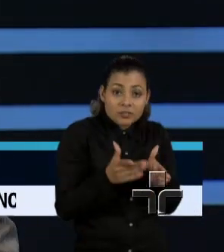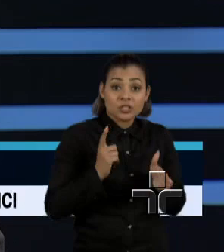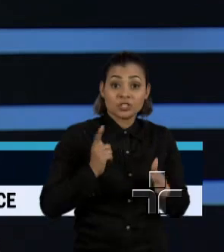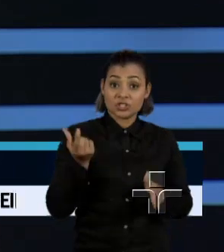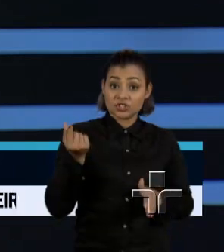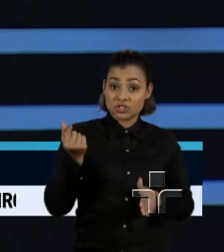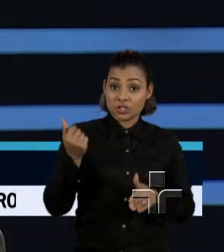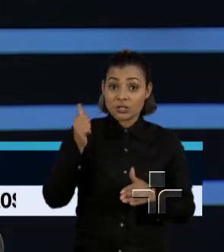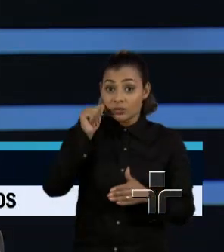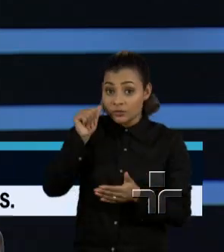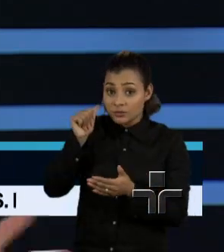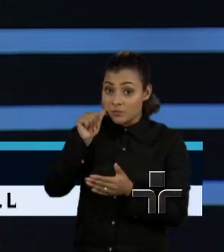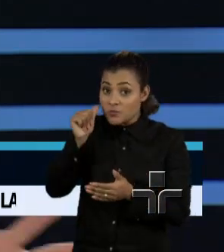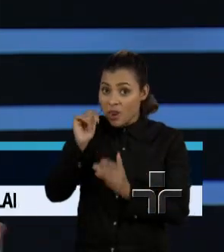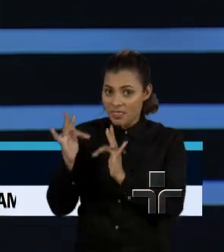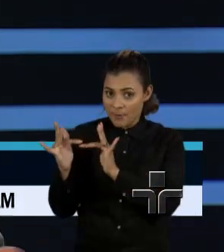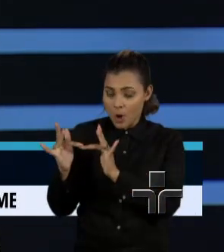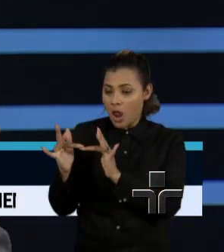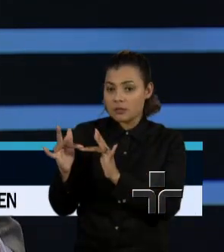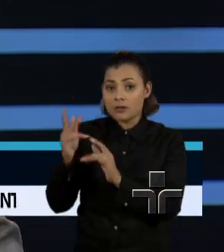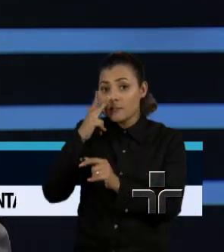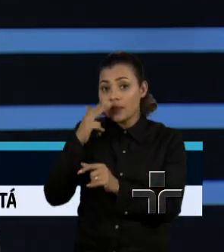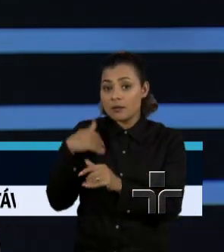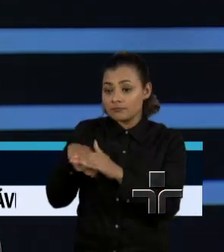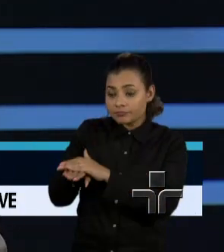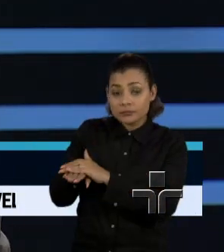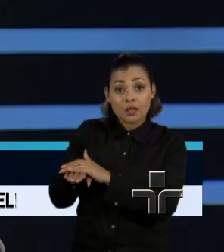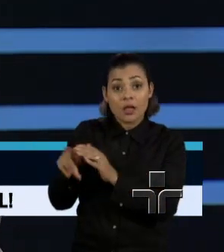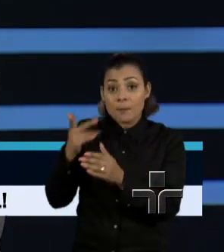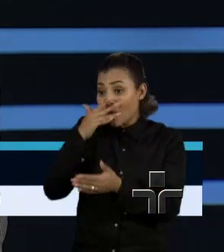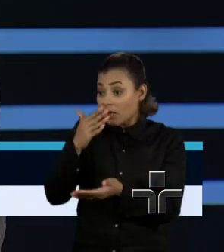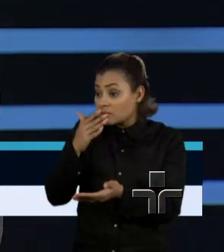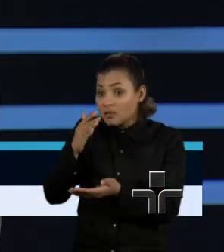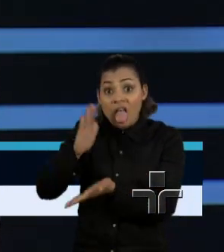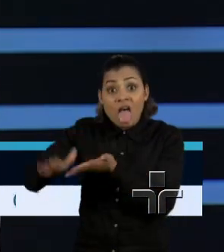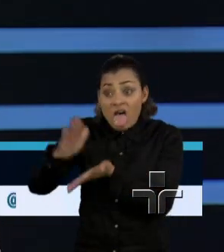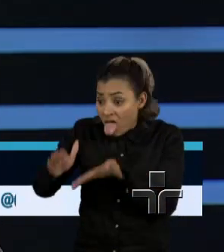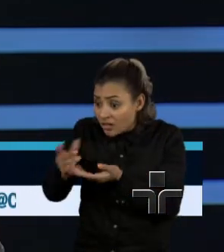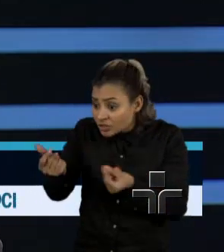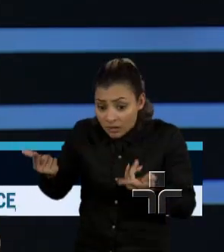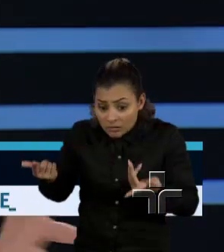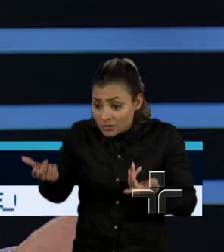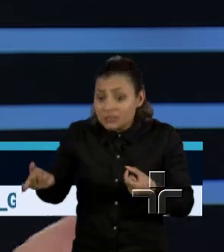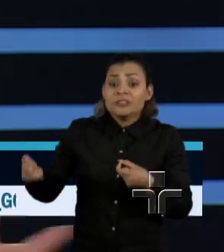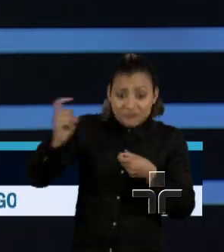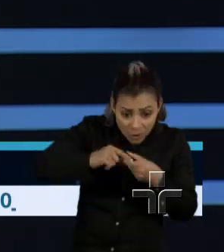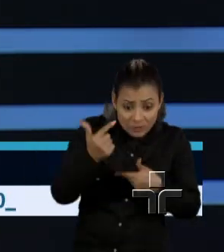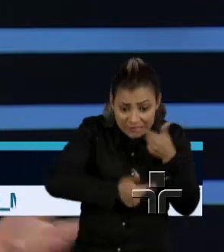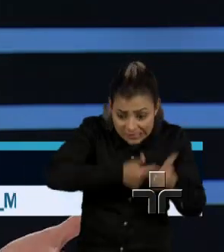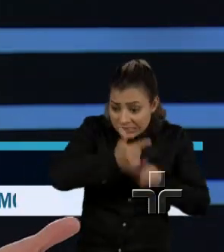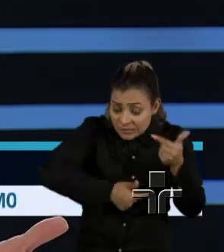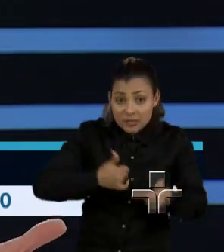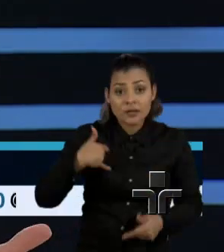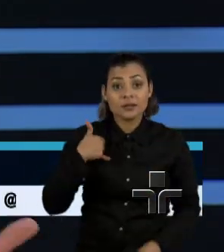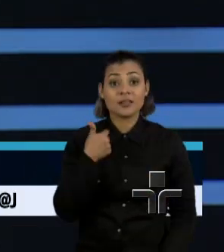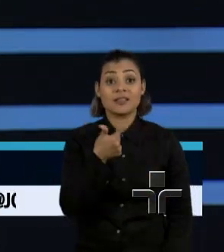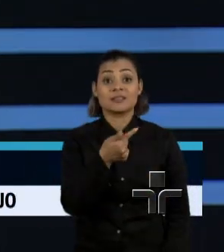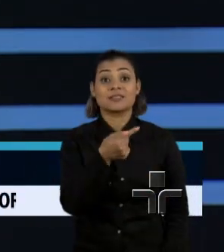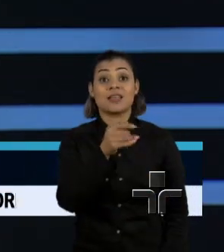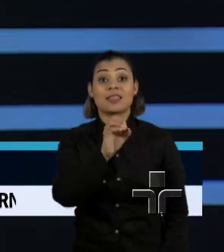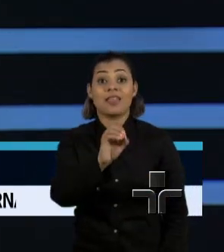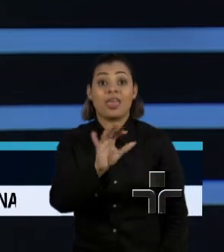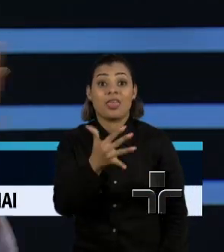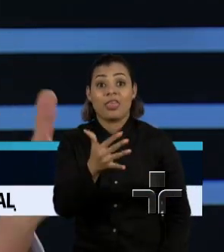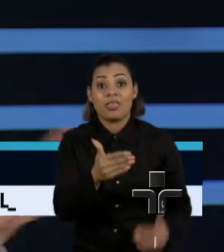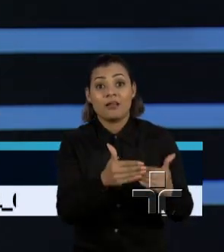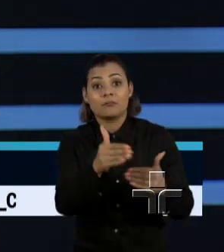com essa mulher, e parece que ela não administrou muito bem, ele perdeu o dinheiro, aí ele volta a trabalhar, já com 70 e poucos anos. Ele lança